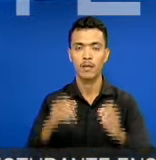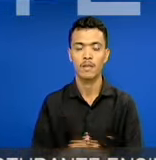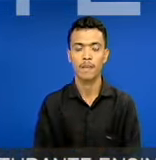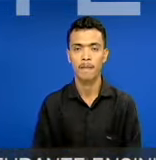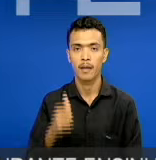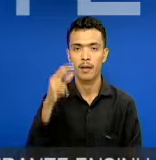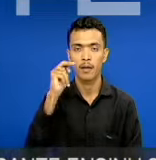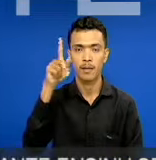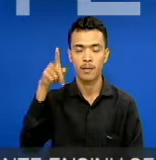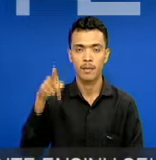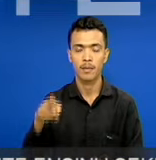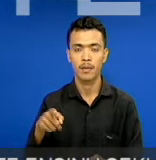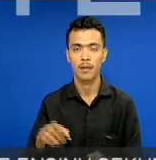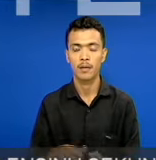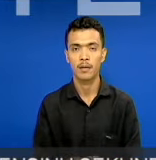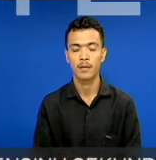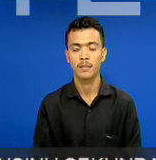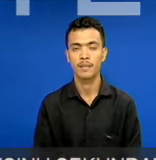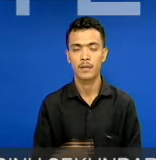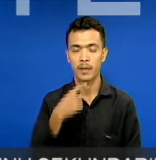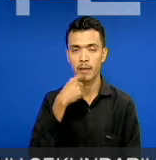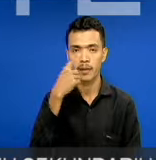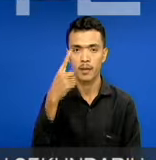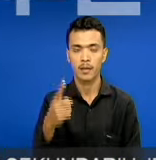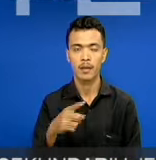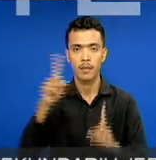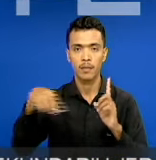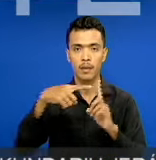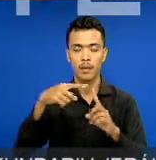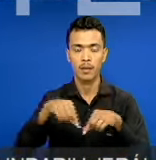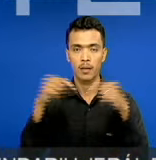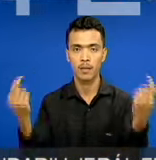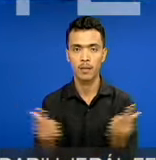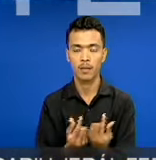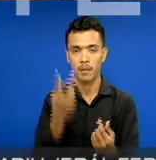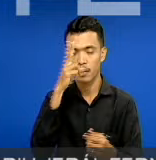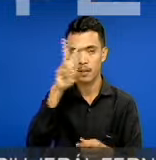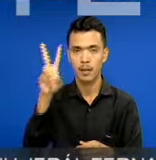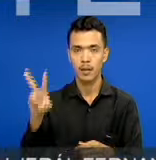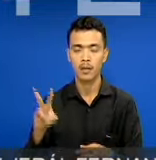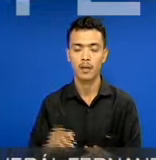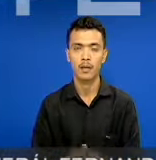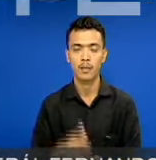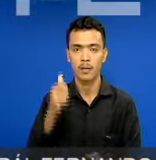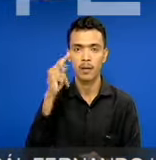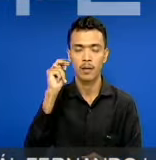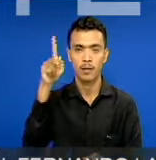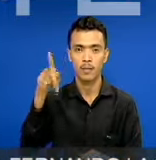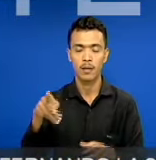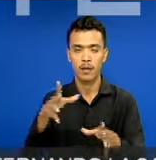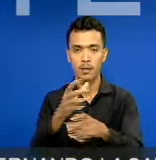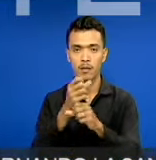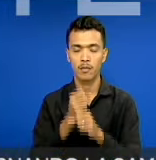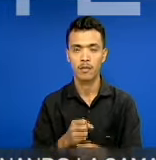ANP, Cornélio Rosino Costa Pinto Hateteng. Wang hira equipe inspeção identifica, maka ANP sei foti